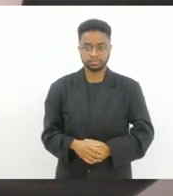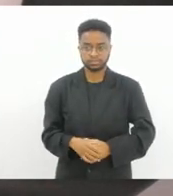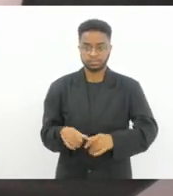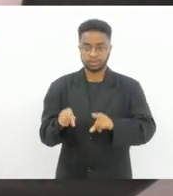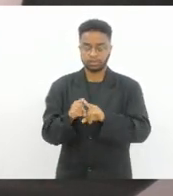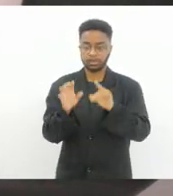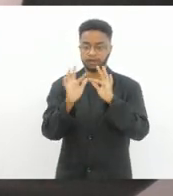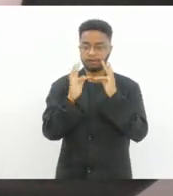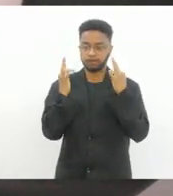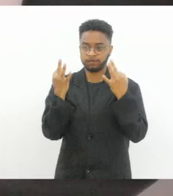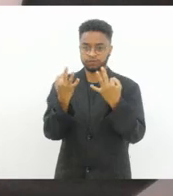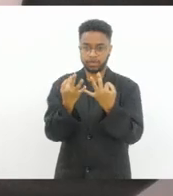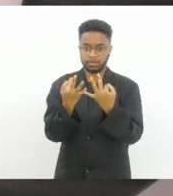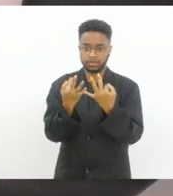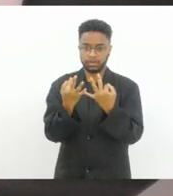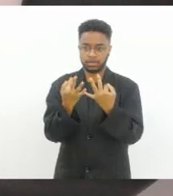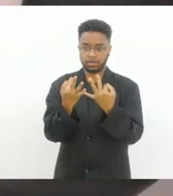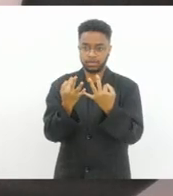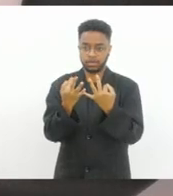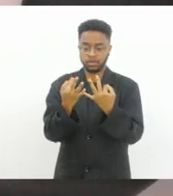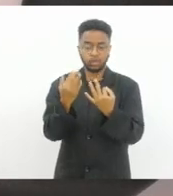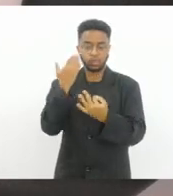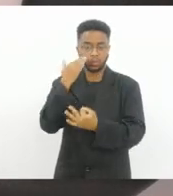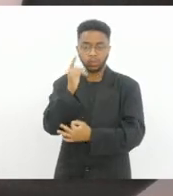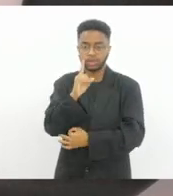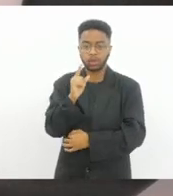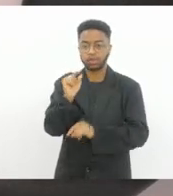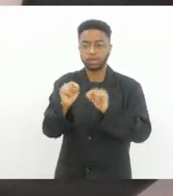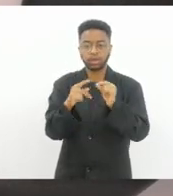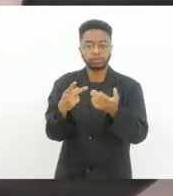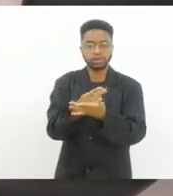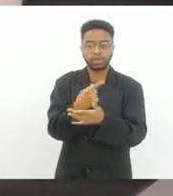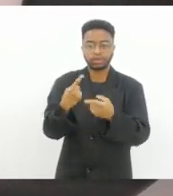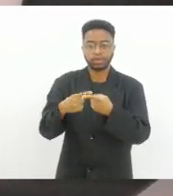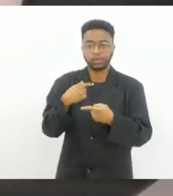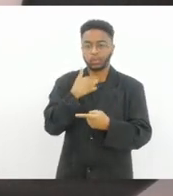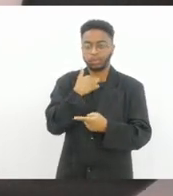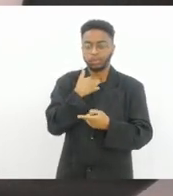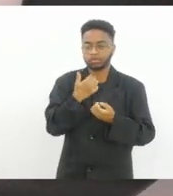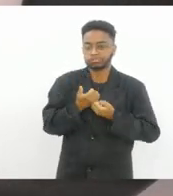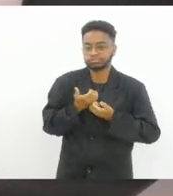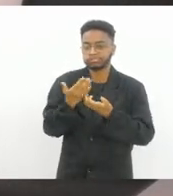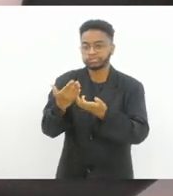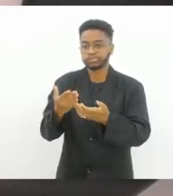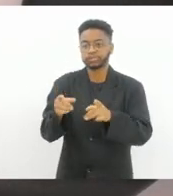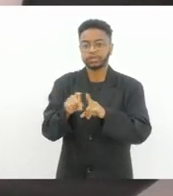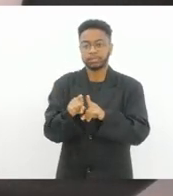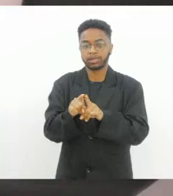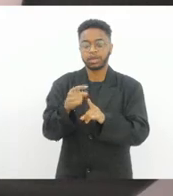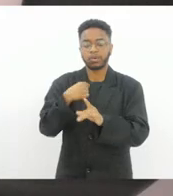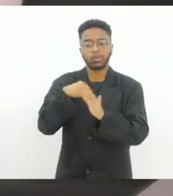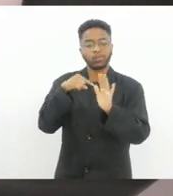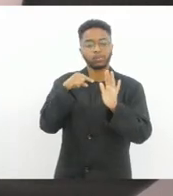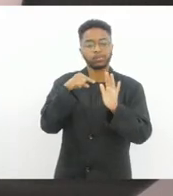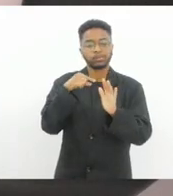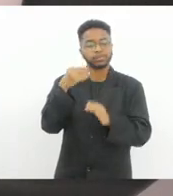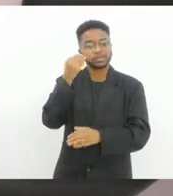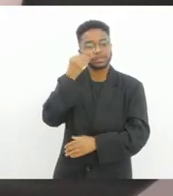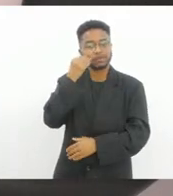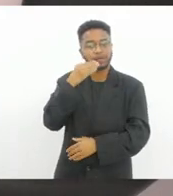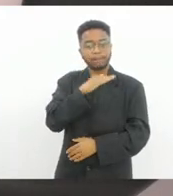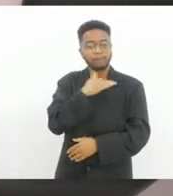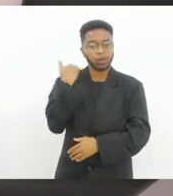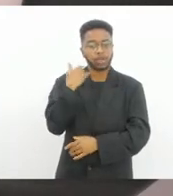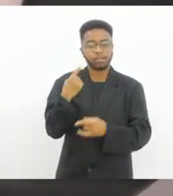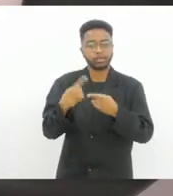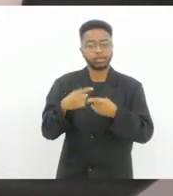família, né, que não está entendendo o que aconteceu com a gente, porque a gente não pode falar. E eu, no fundo, também, eu tentava morrer de qualquer forma, porque eu não